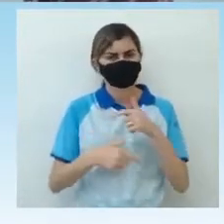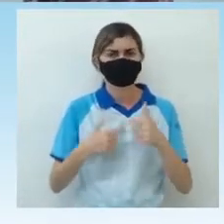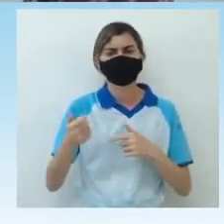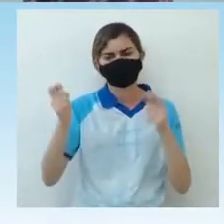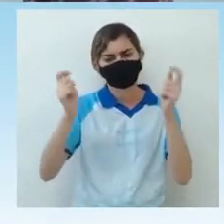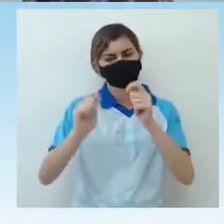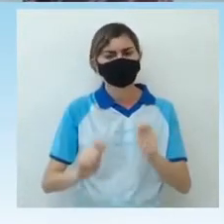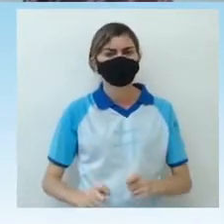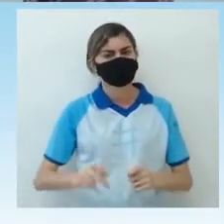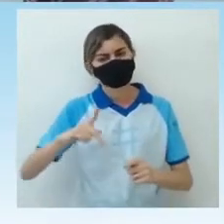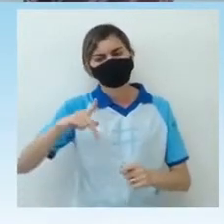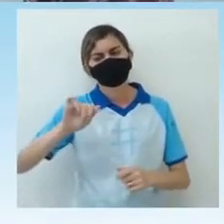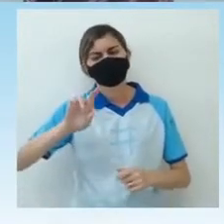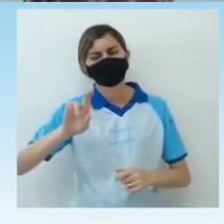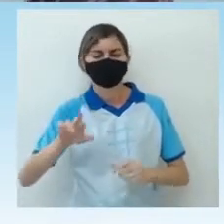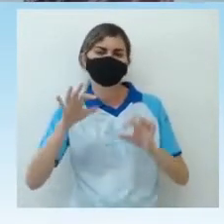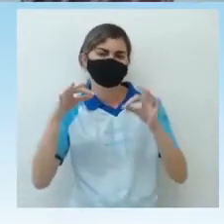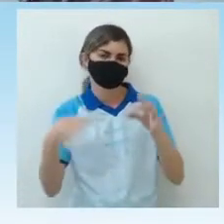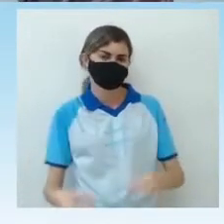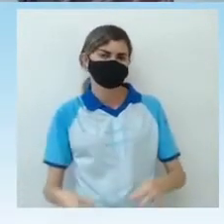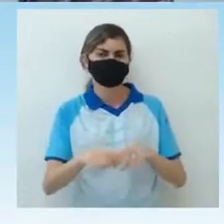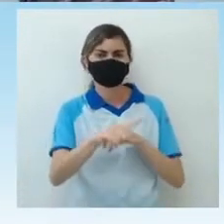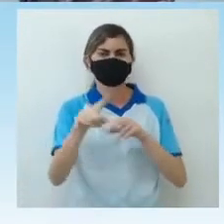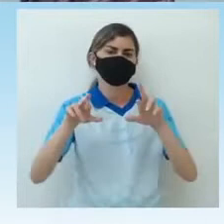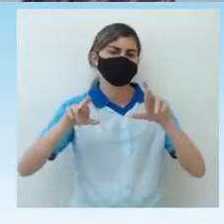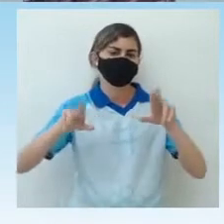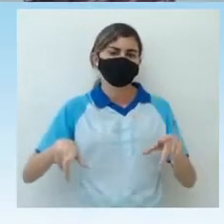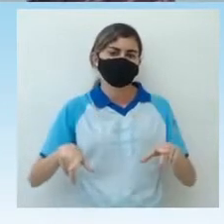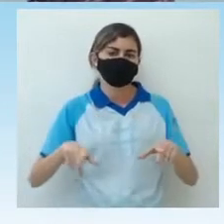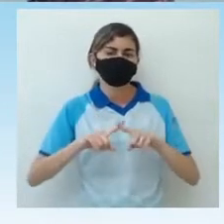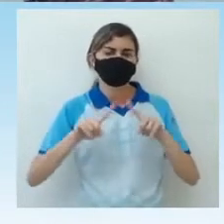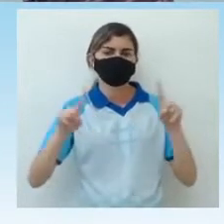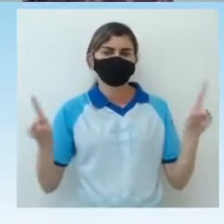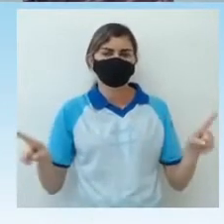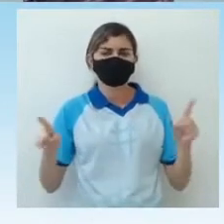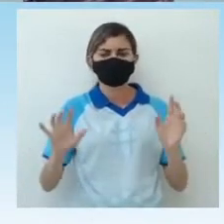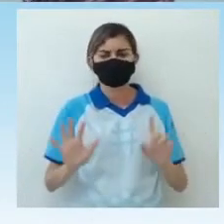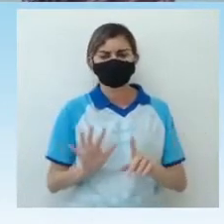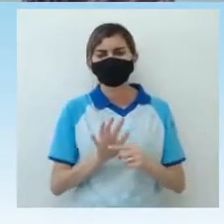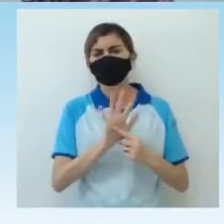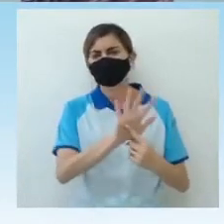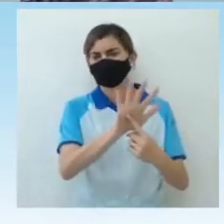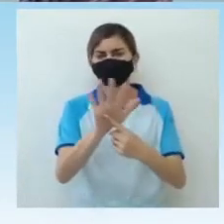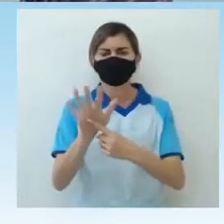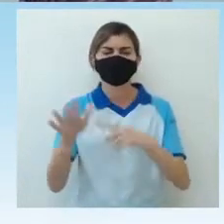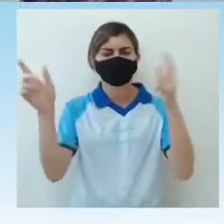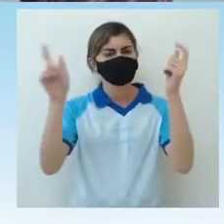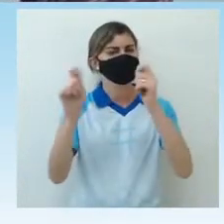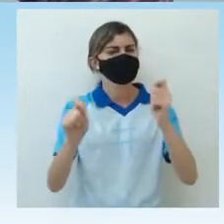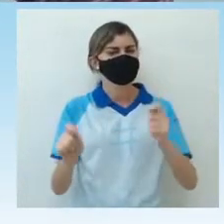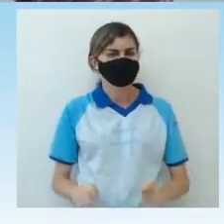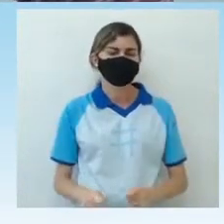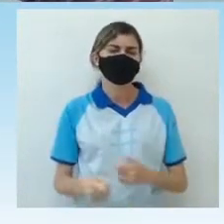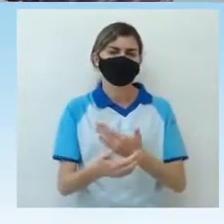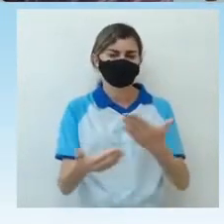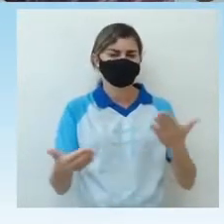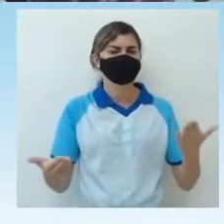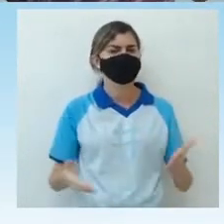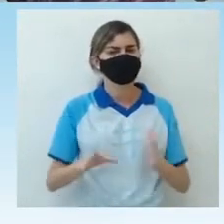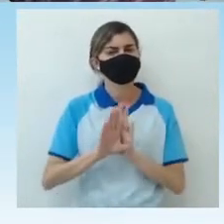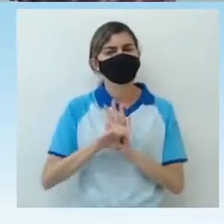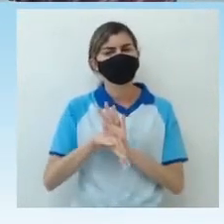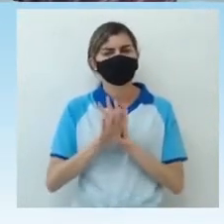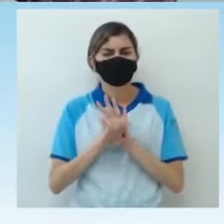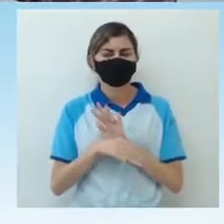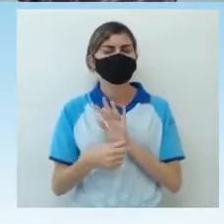arte são plurais justamente pela sua diferenciação, mas a manifestação artística, esse grande